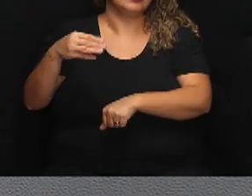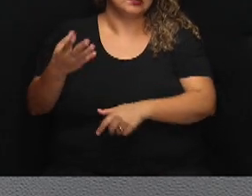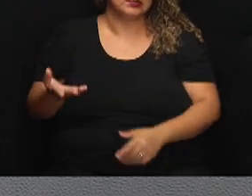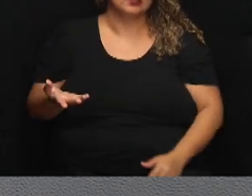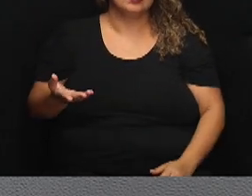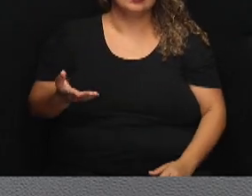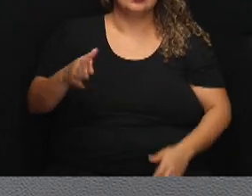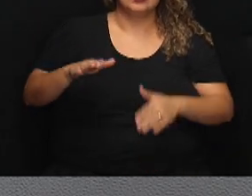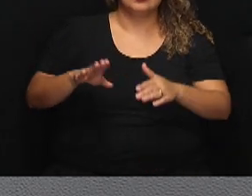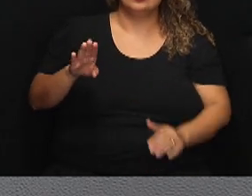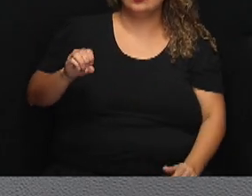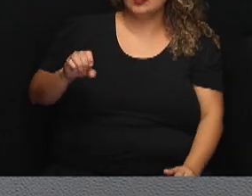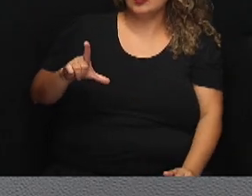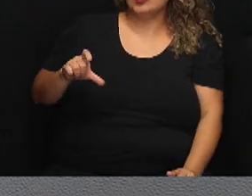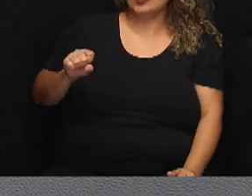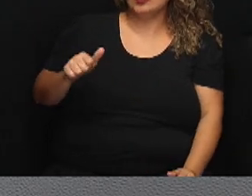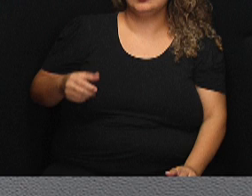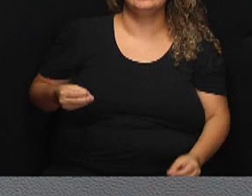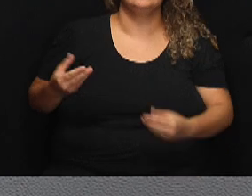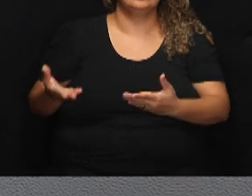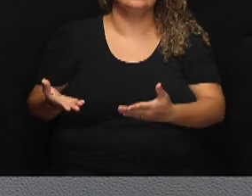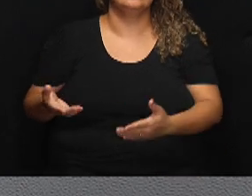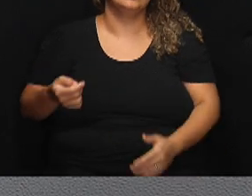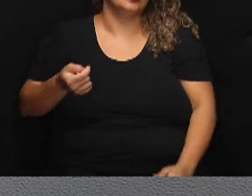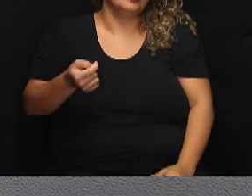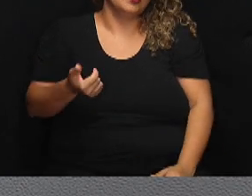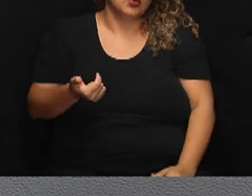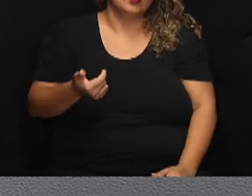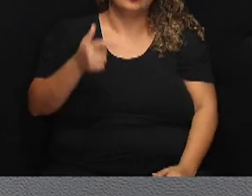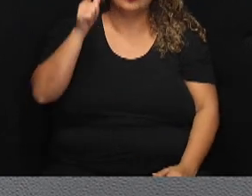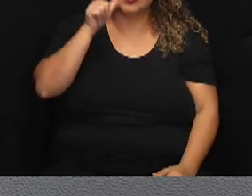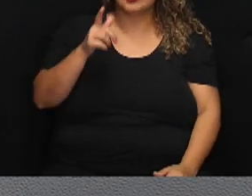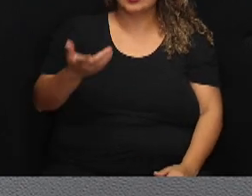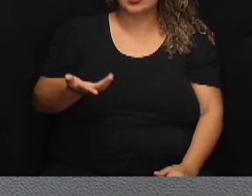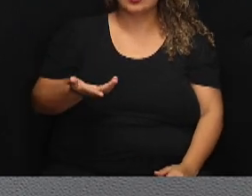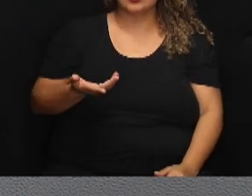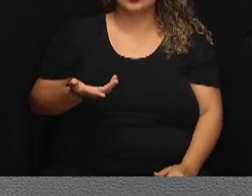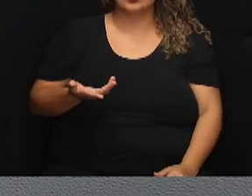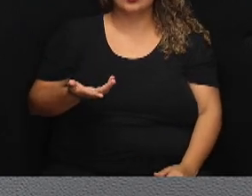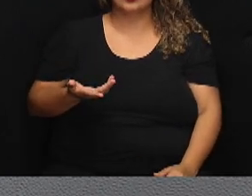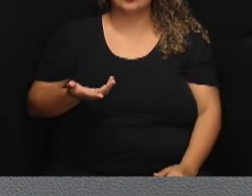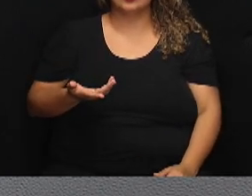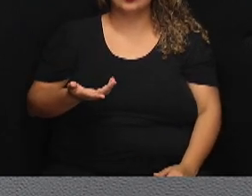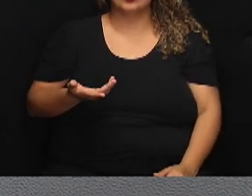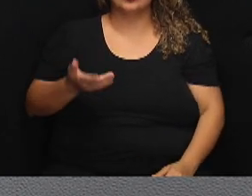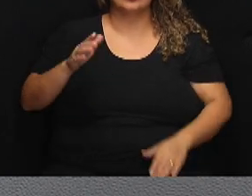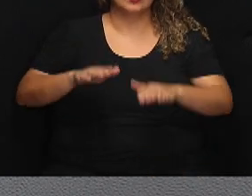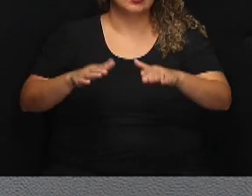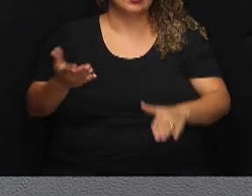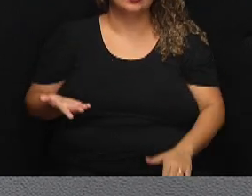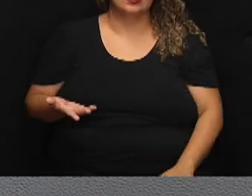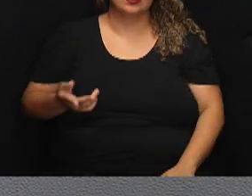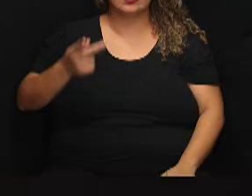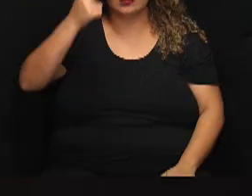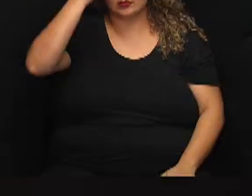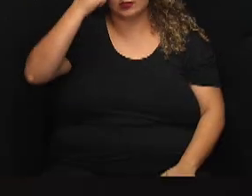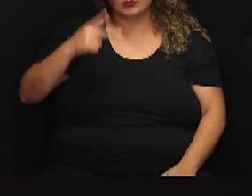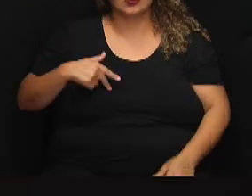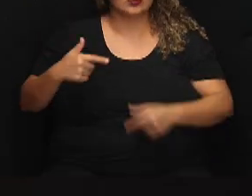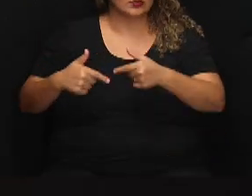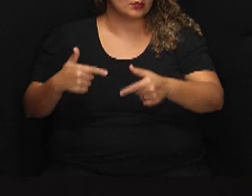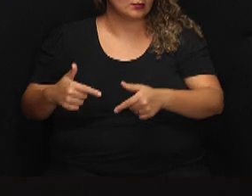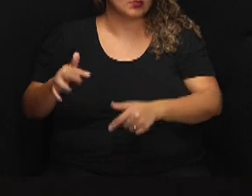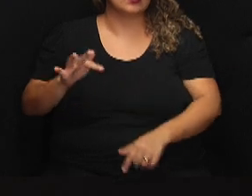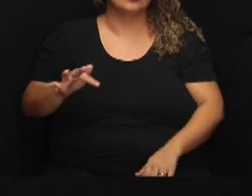vezes a bolsa que é oferecida para ele é insuficiente para que ele consiga muitas vezes fazer até o próprio trabalho de faculdade.